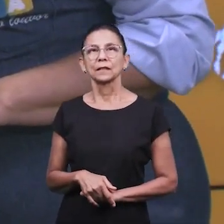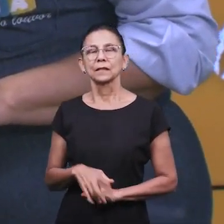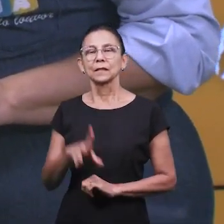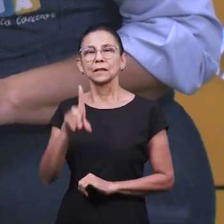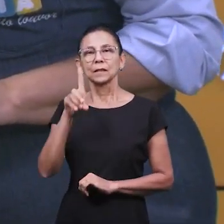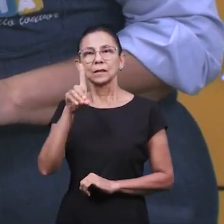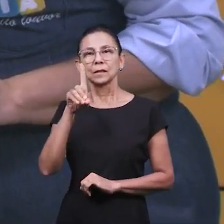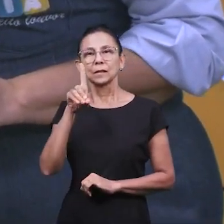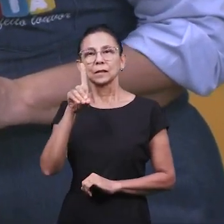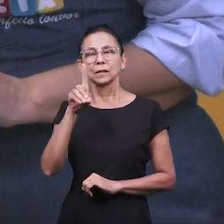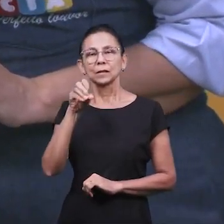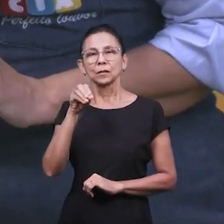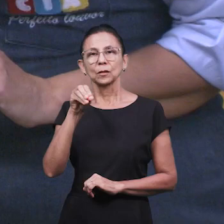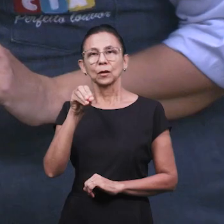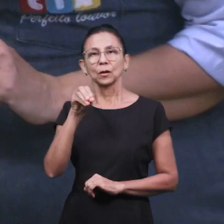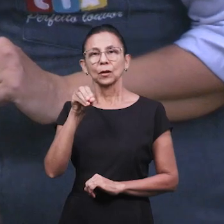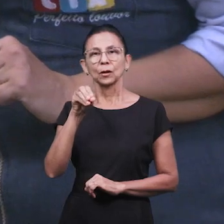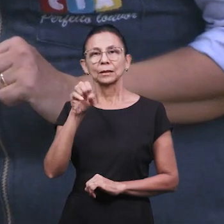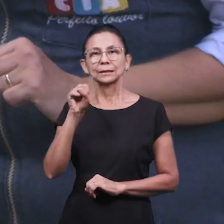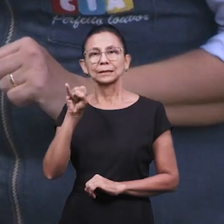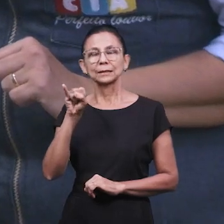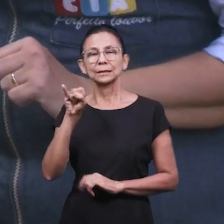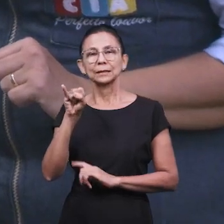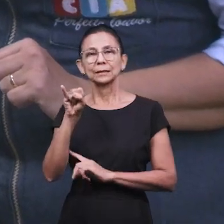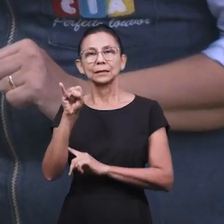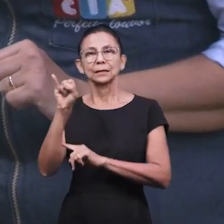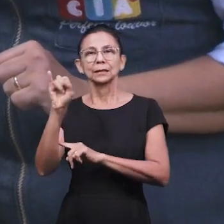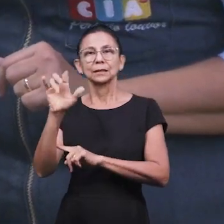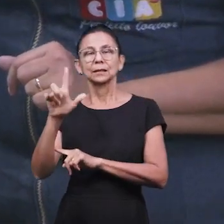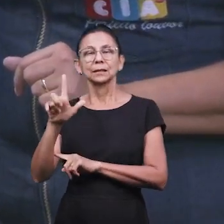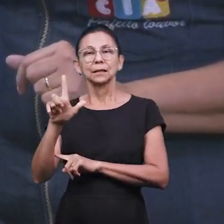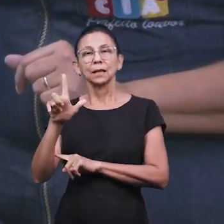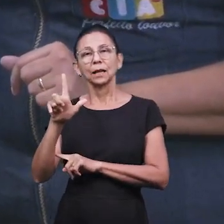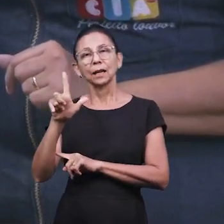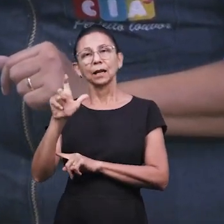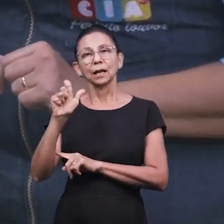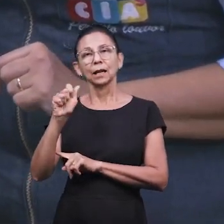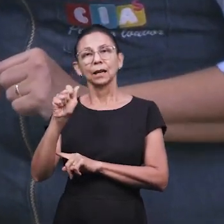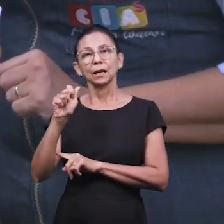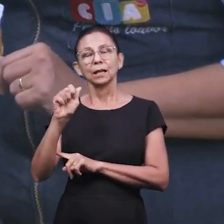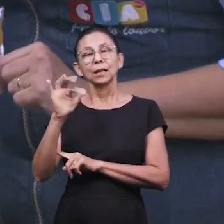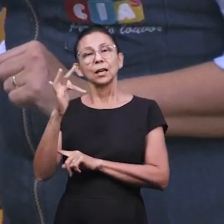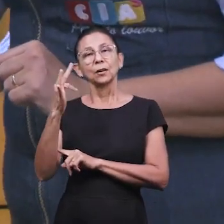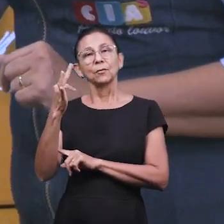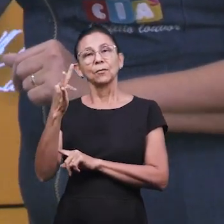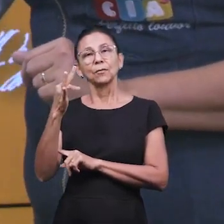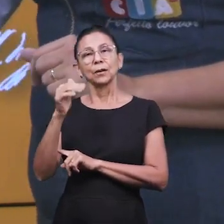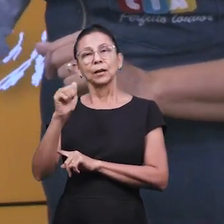Dó, Si, Lá, Fá, Dó,